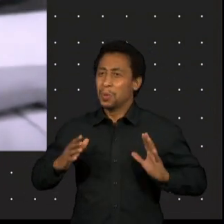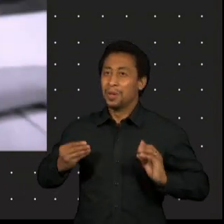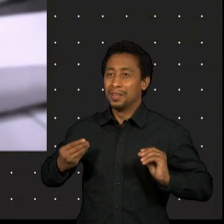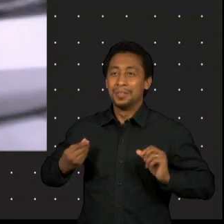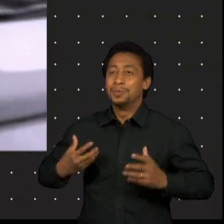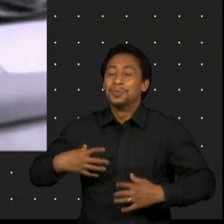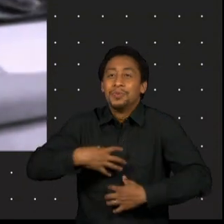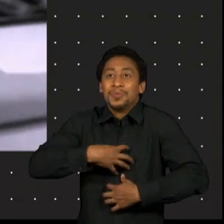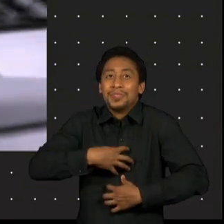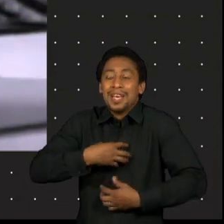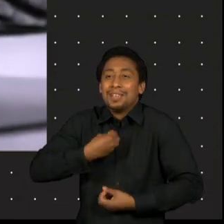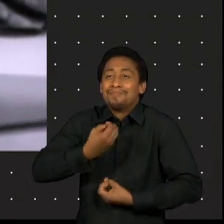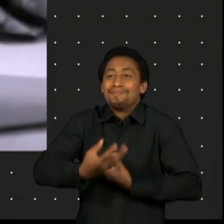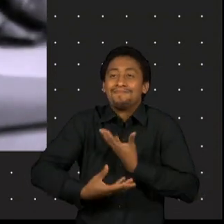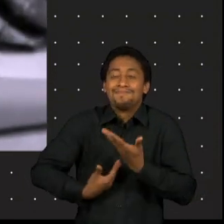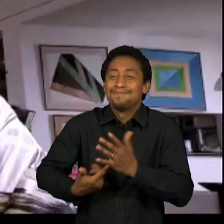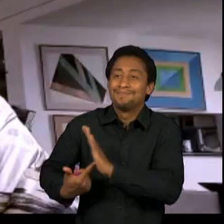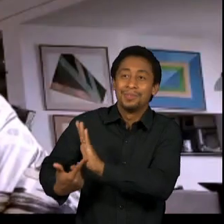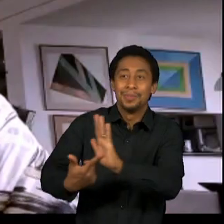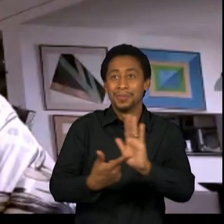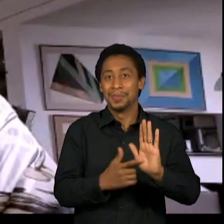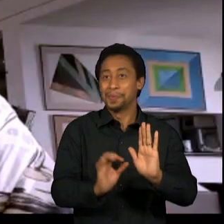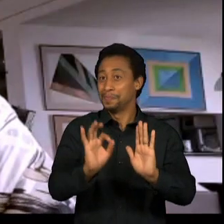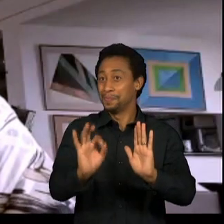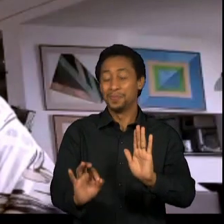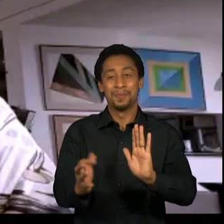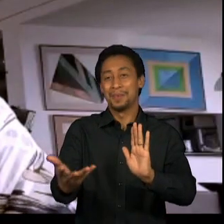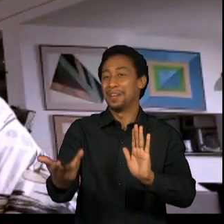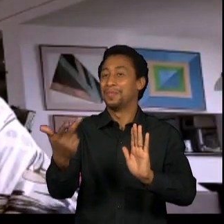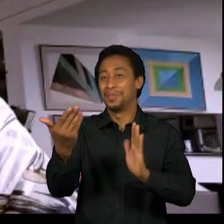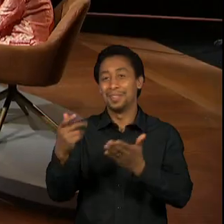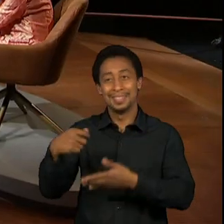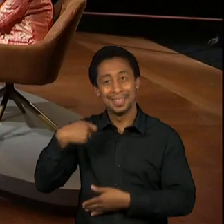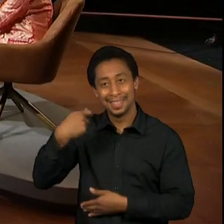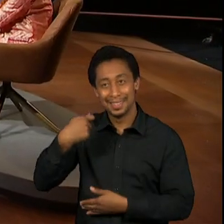sua capacidade expressiva. Grande atriz.